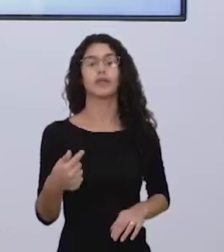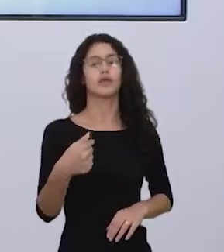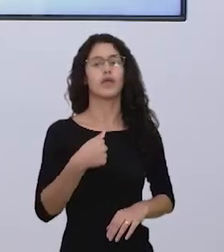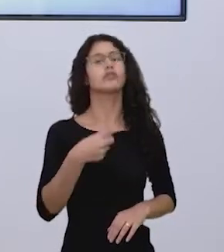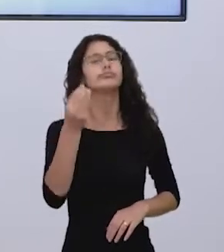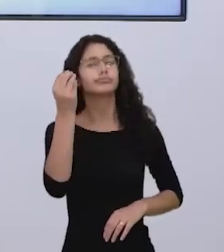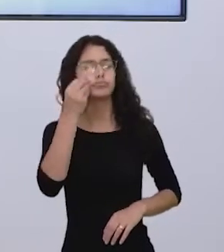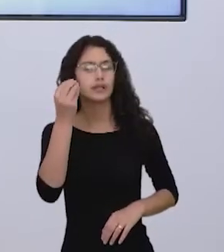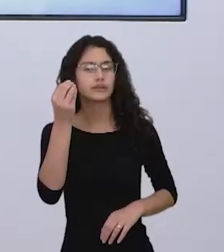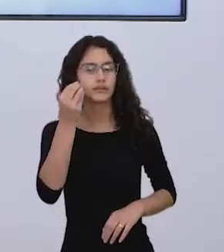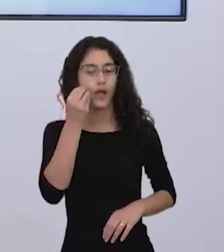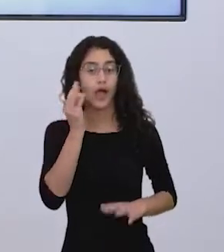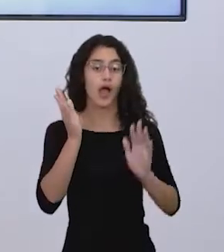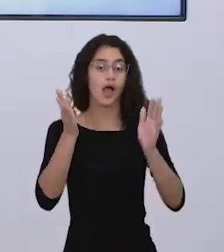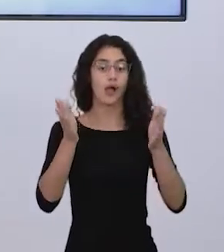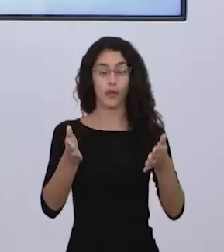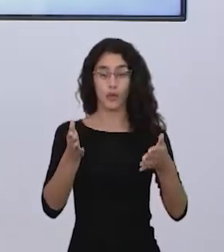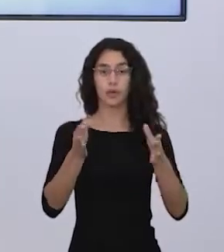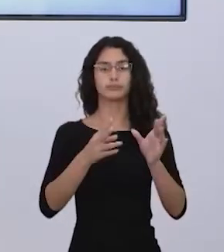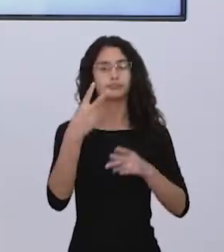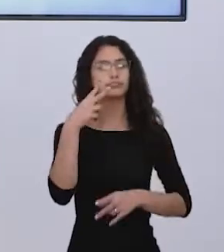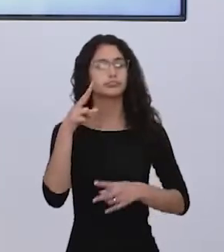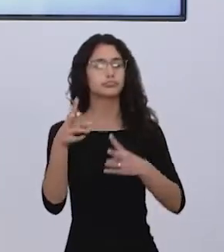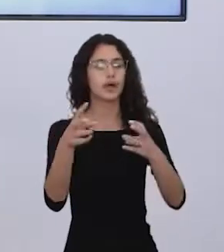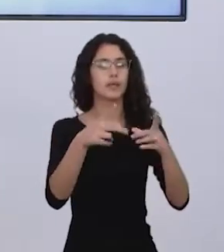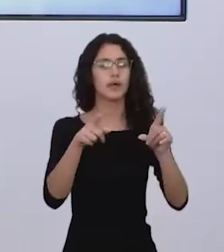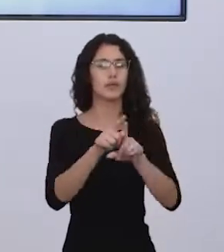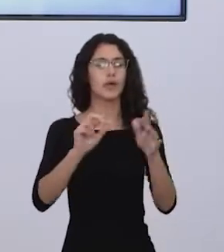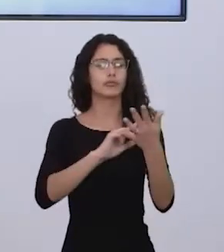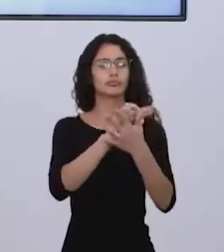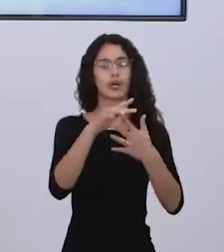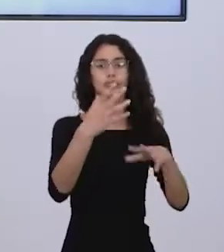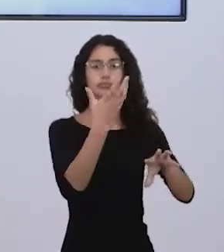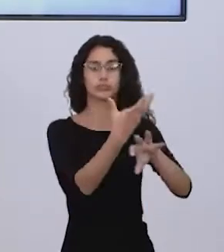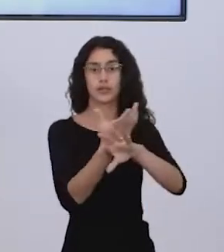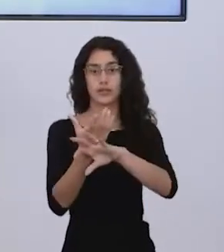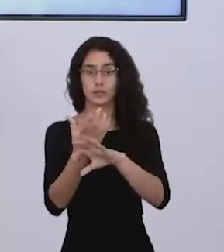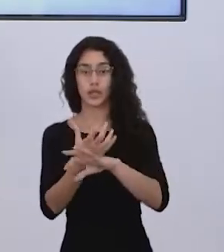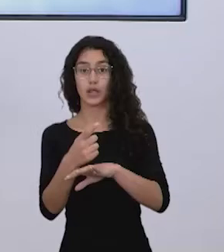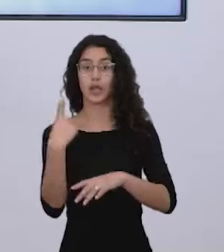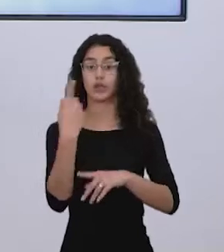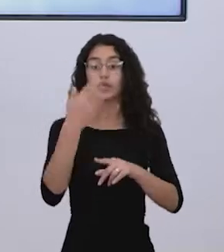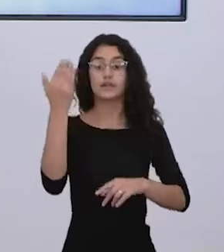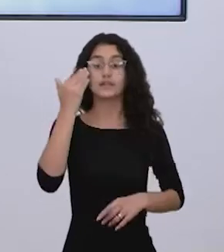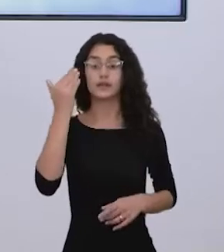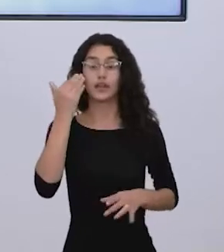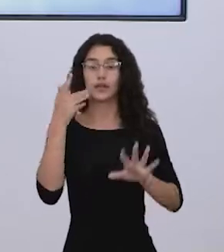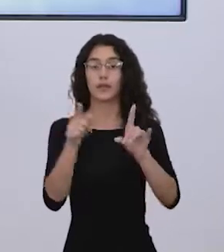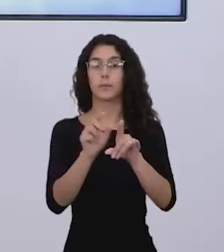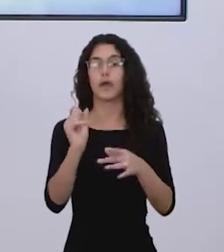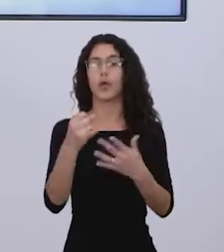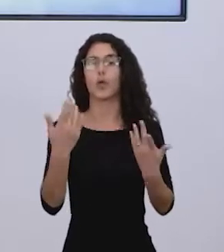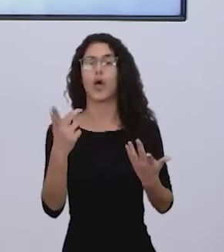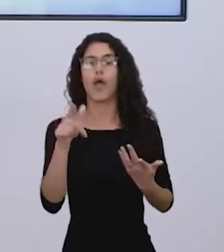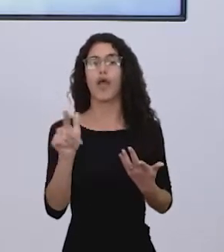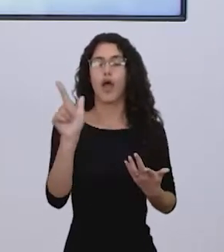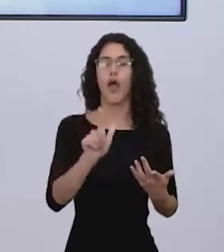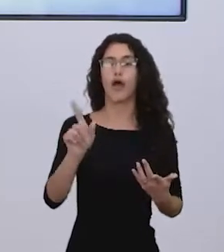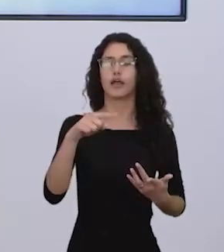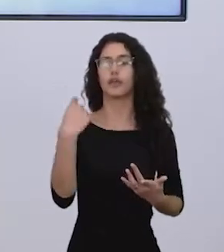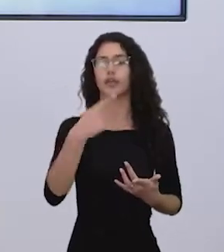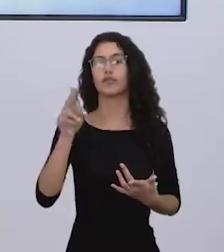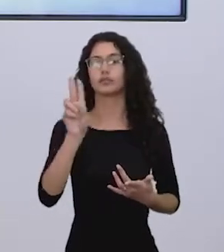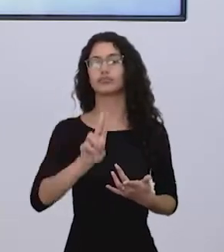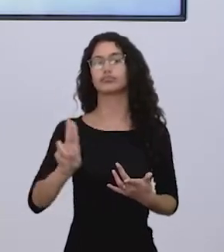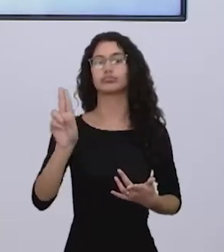vou tentar justamente olhar também para os outros componentes e a gente entender qual que é a lógica que a